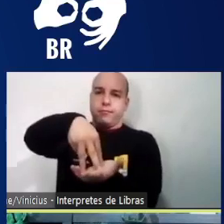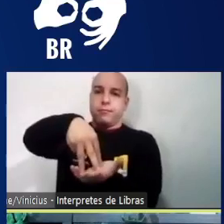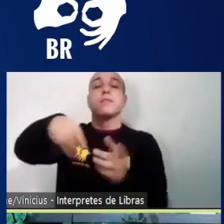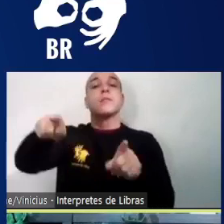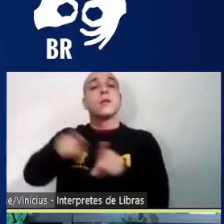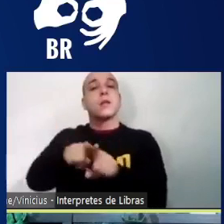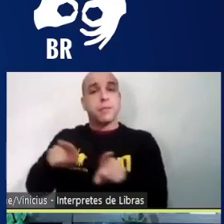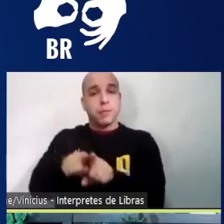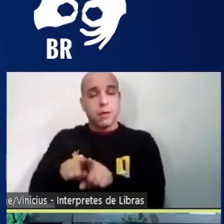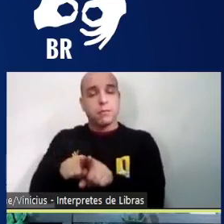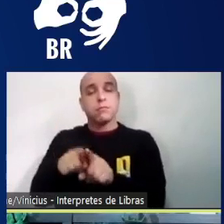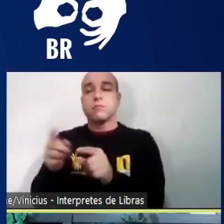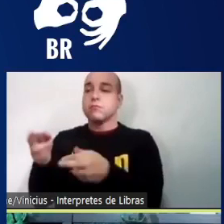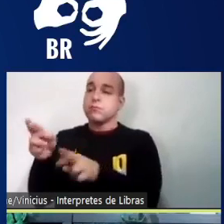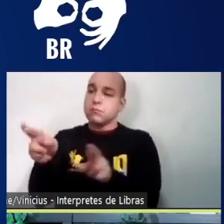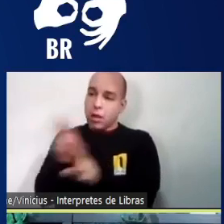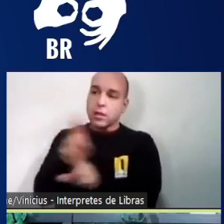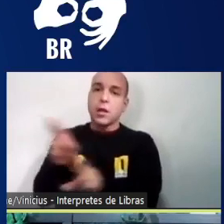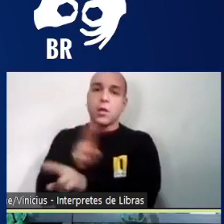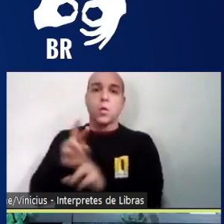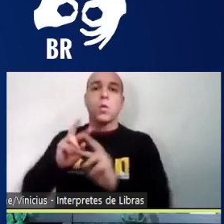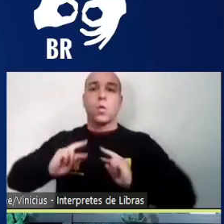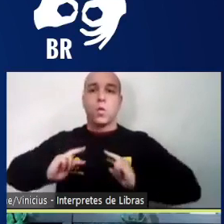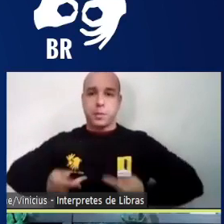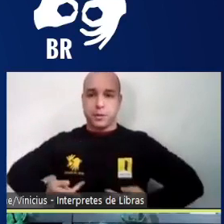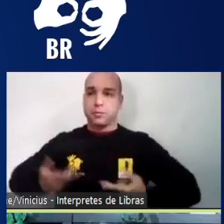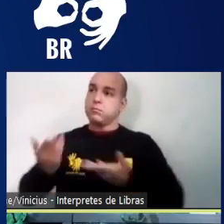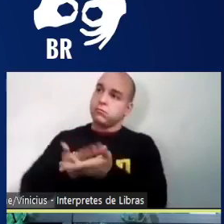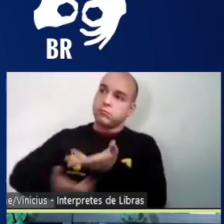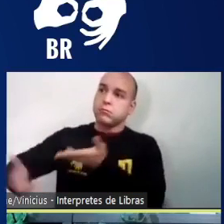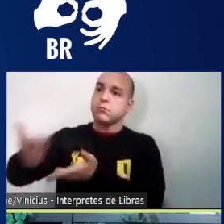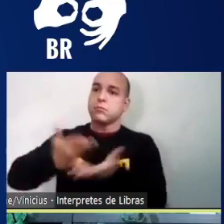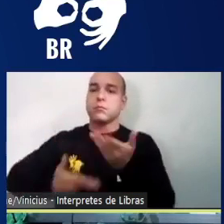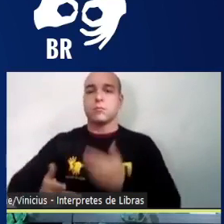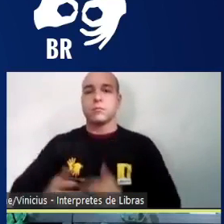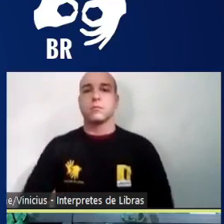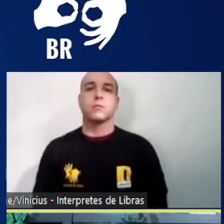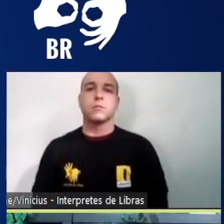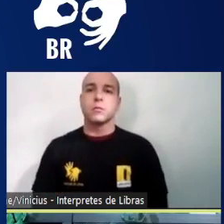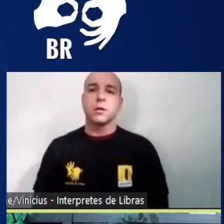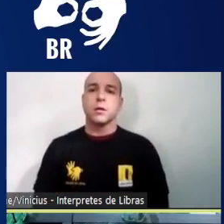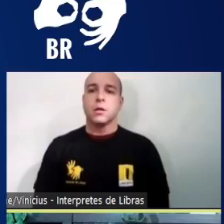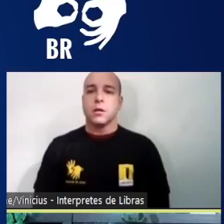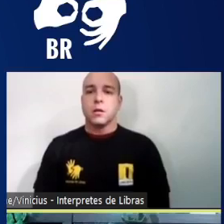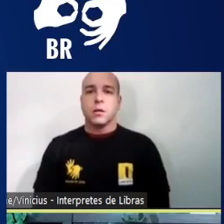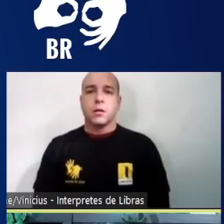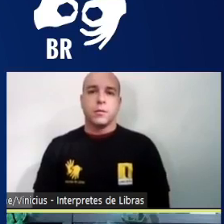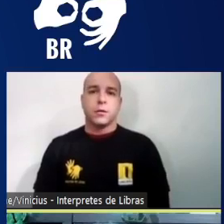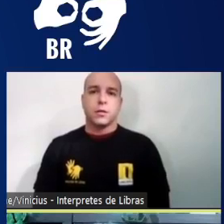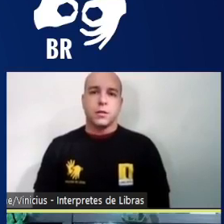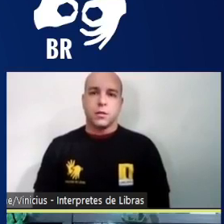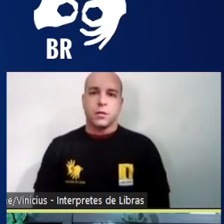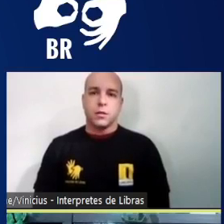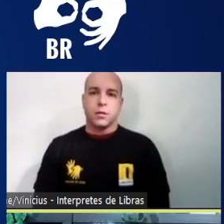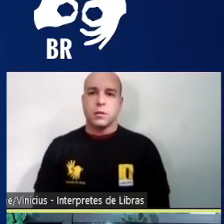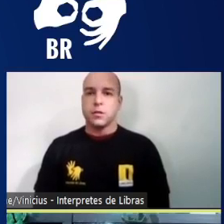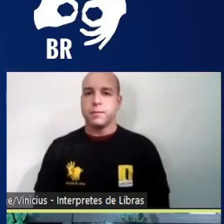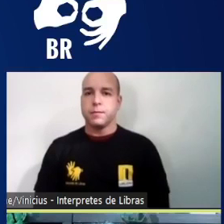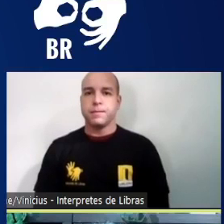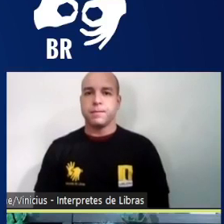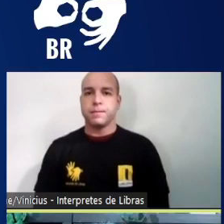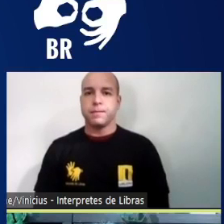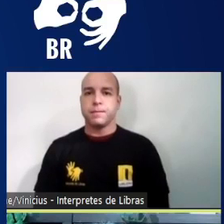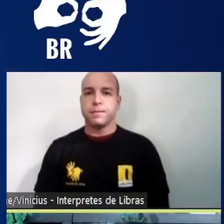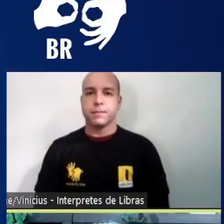humanas. Eu, depois desses 15 anos, 16 anos na Universidade Livre